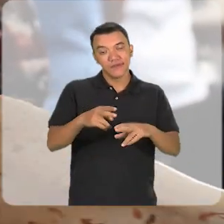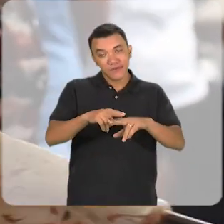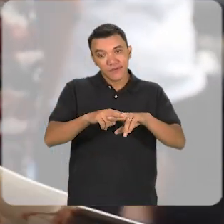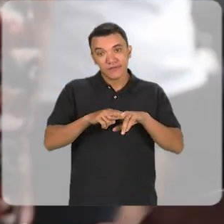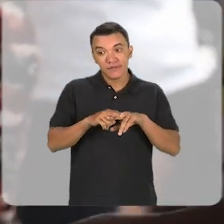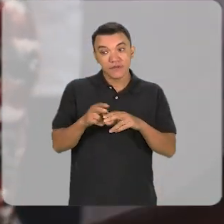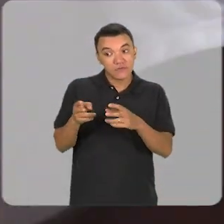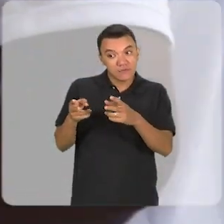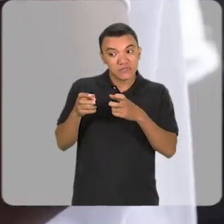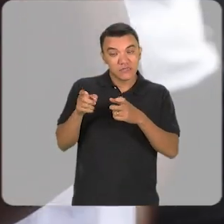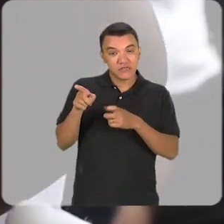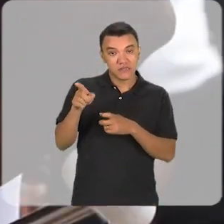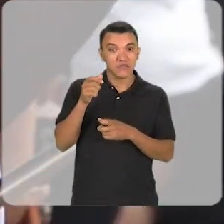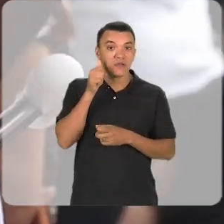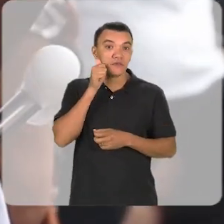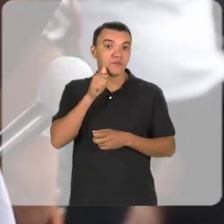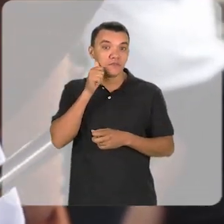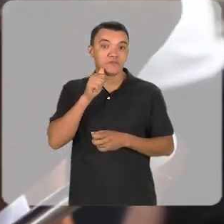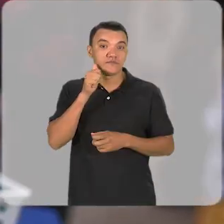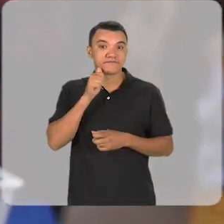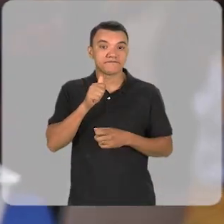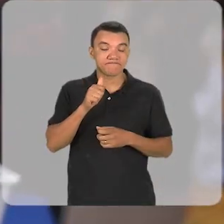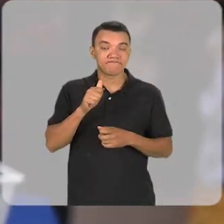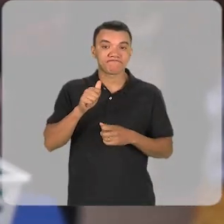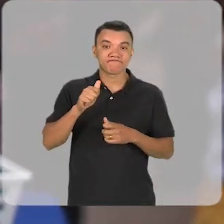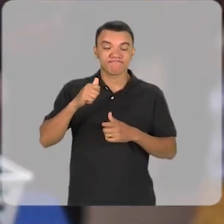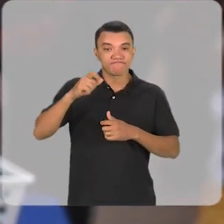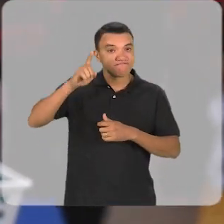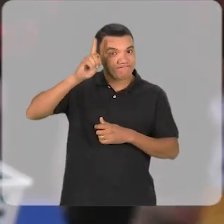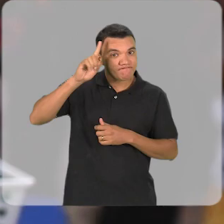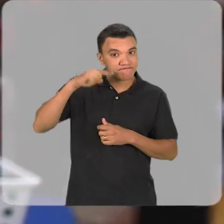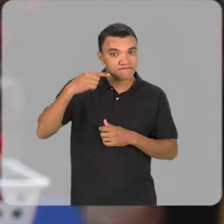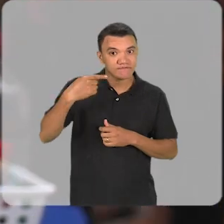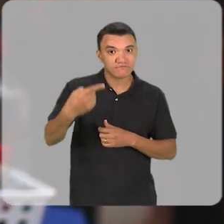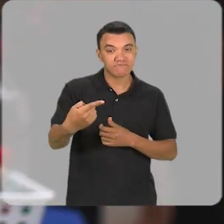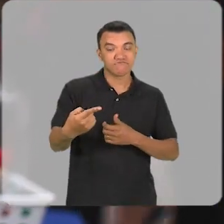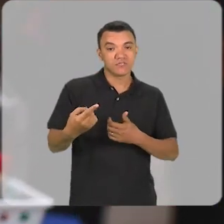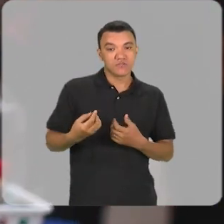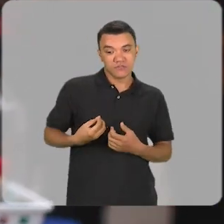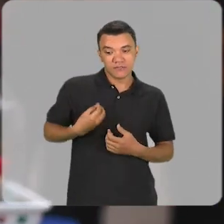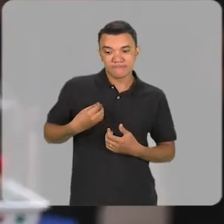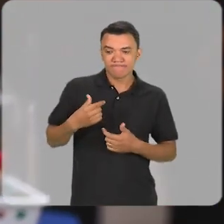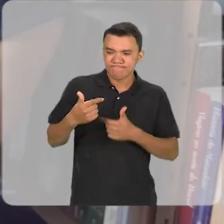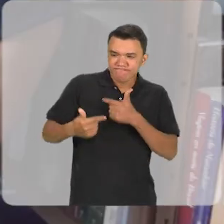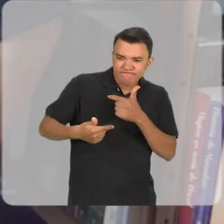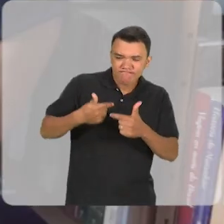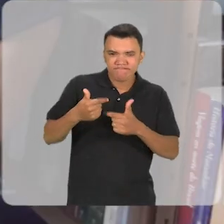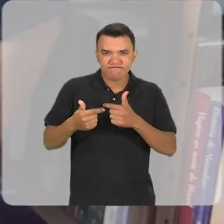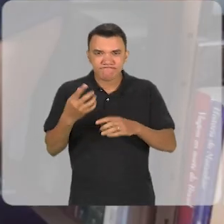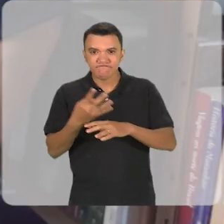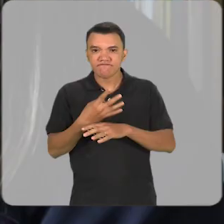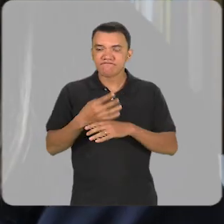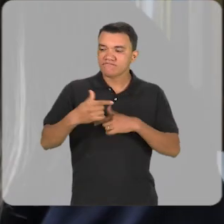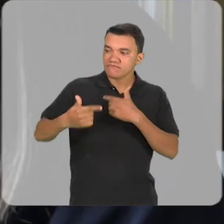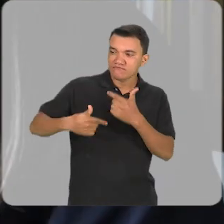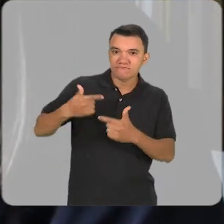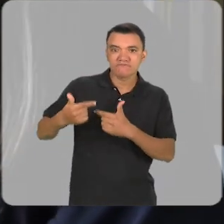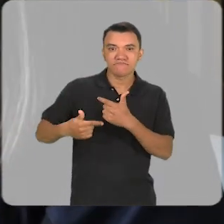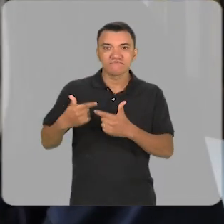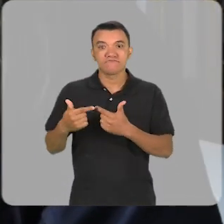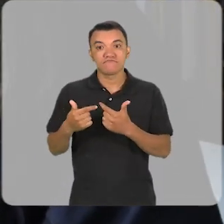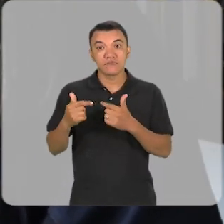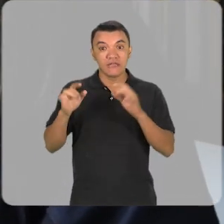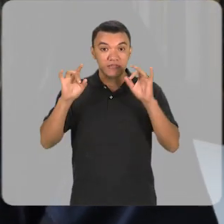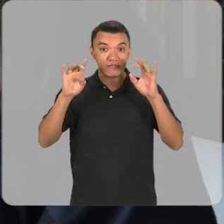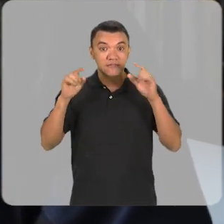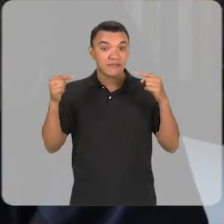perceber essa luta dessas mulheres, que estão diariamente em busca da sua sobrevivência nessas atividades, especialmente